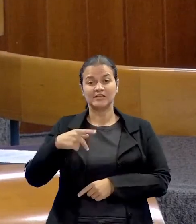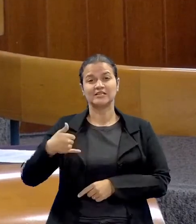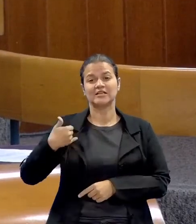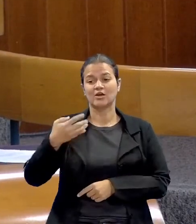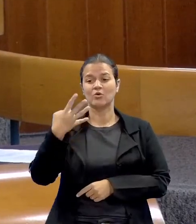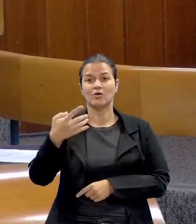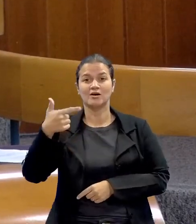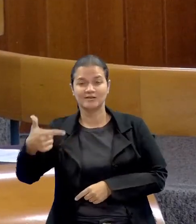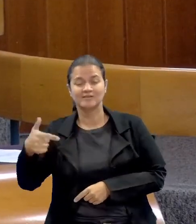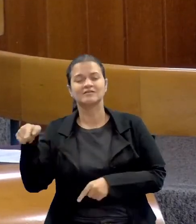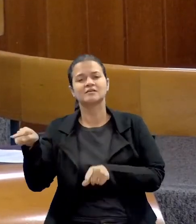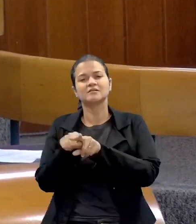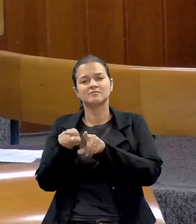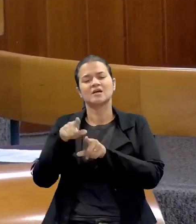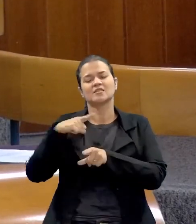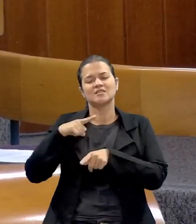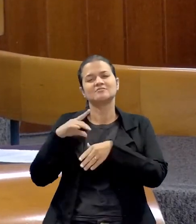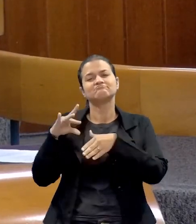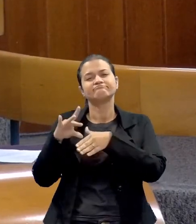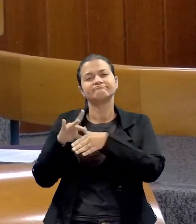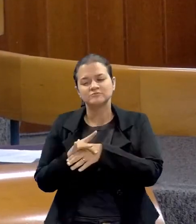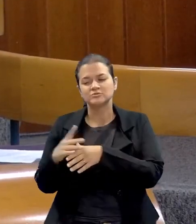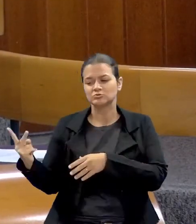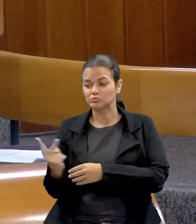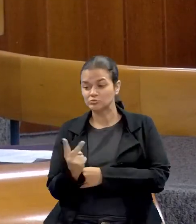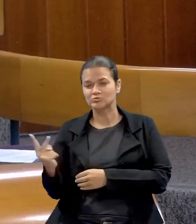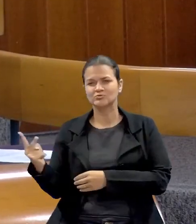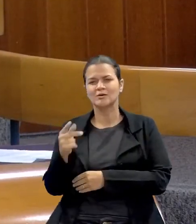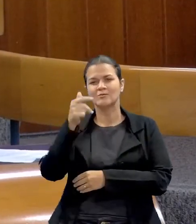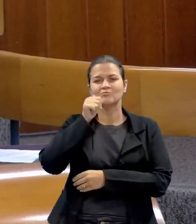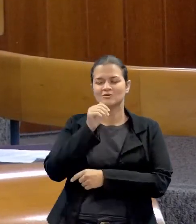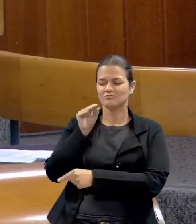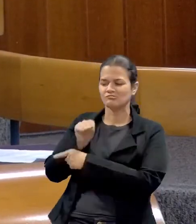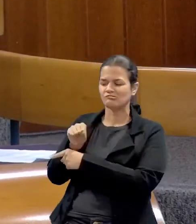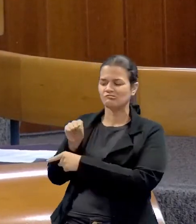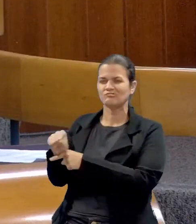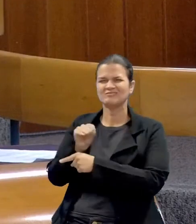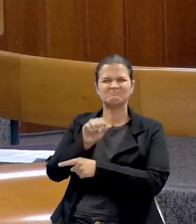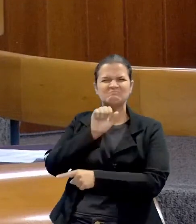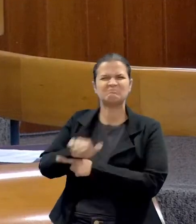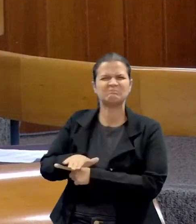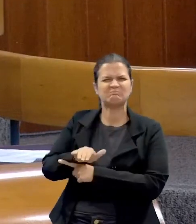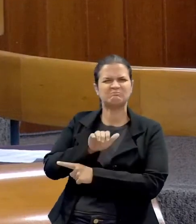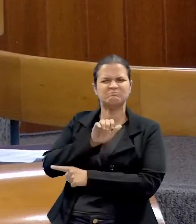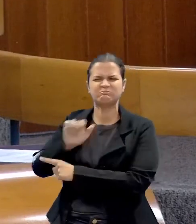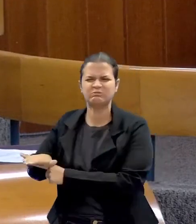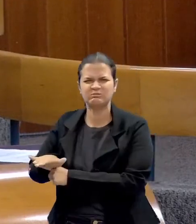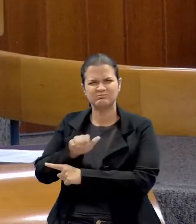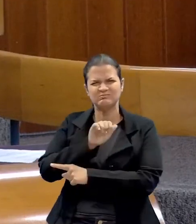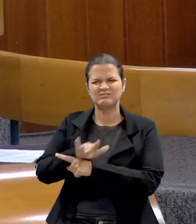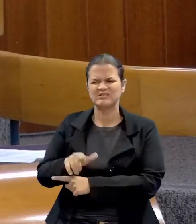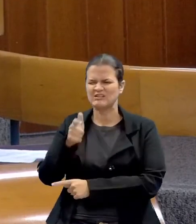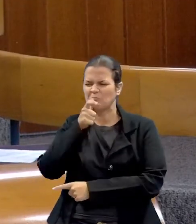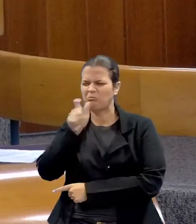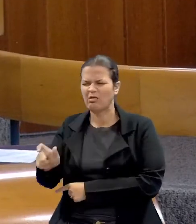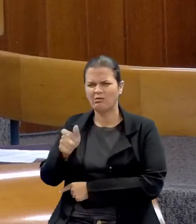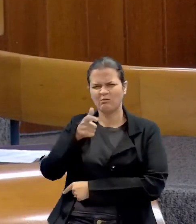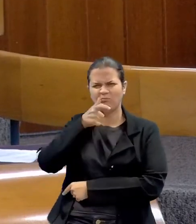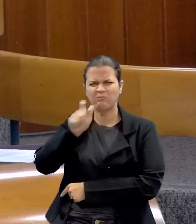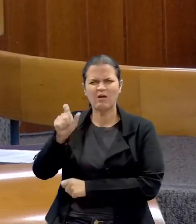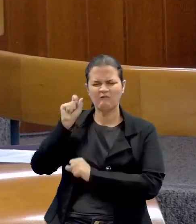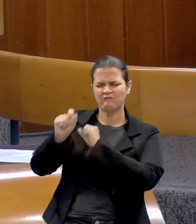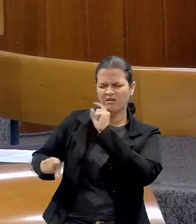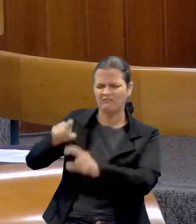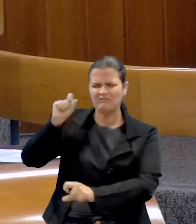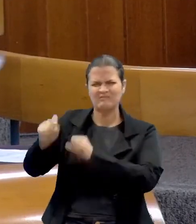doença degenerativa, há mais de 2 anos, era maltratada, cuidada e xingada, ofendida,